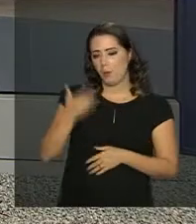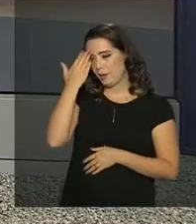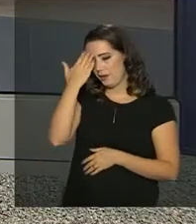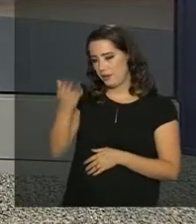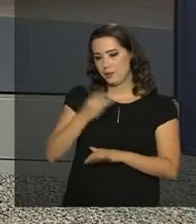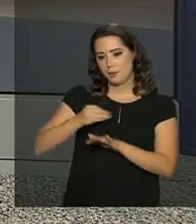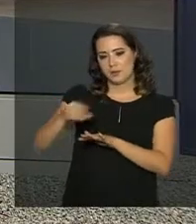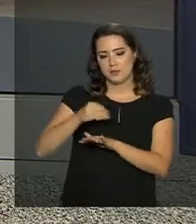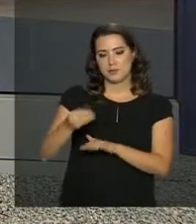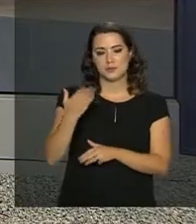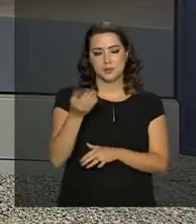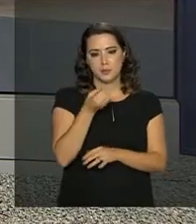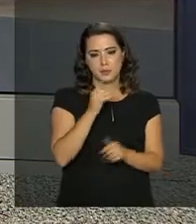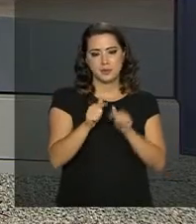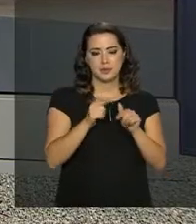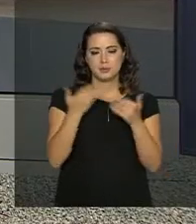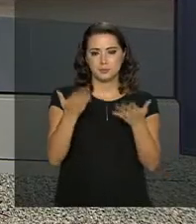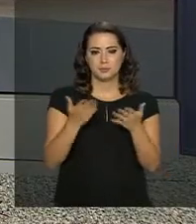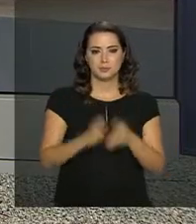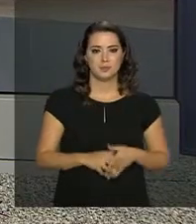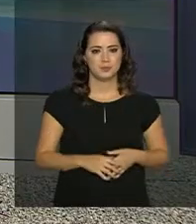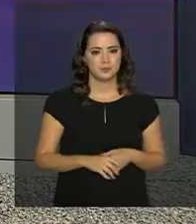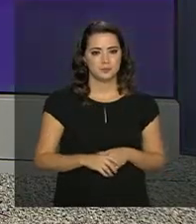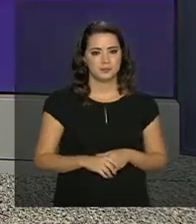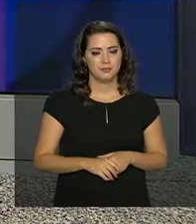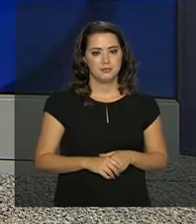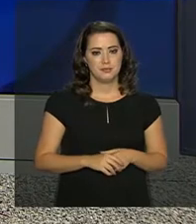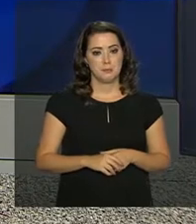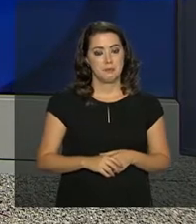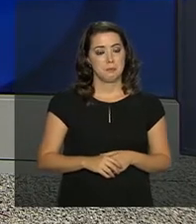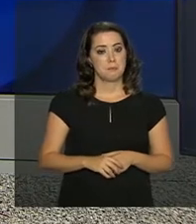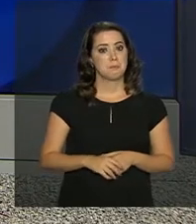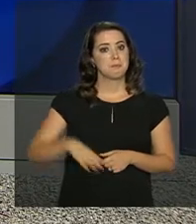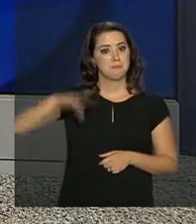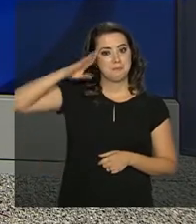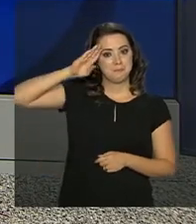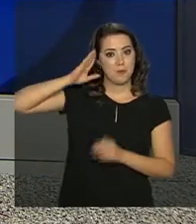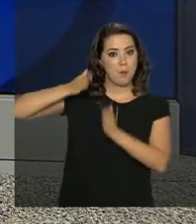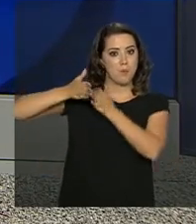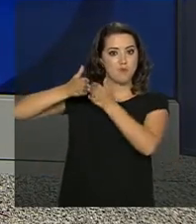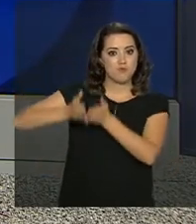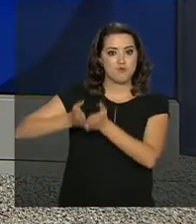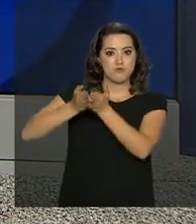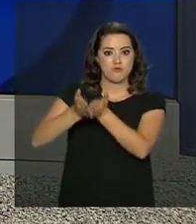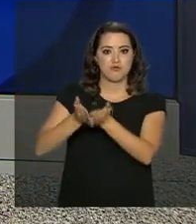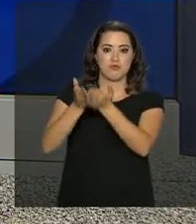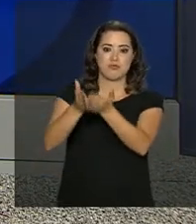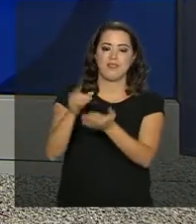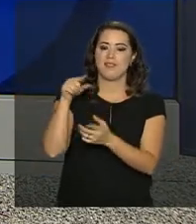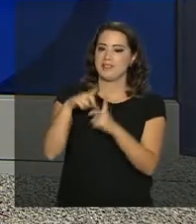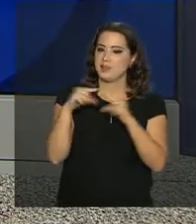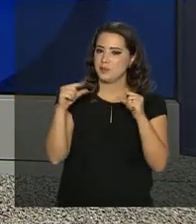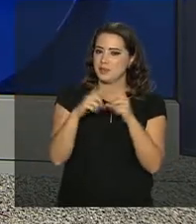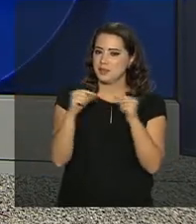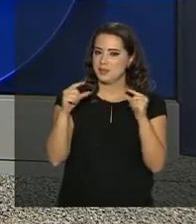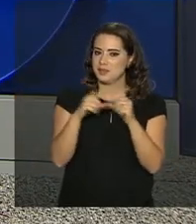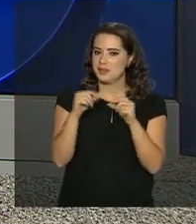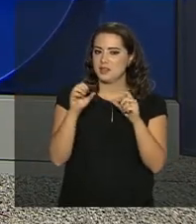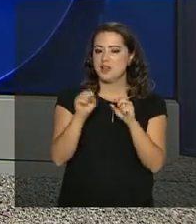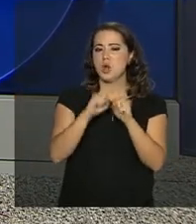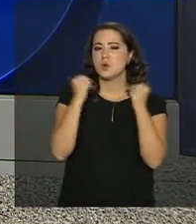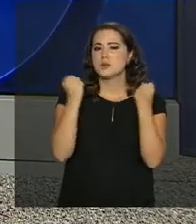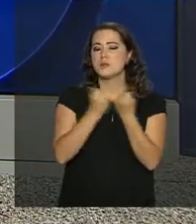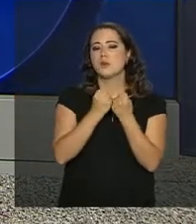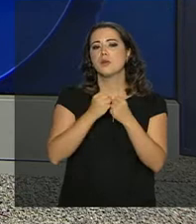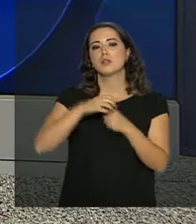pelas informações. Um bom trabalho para você. A Marinha do Brasil realiza aqui em Brasília o simpósio Amazônia